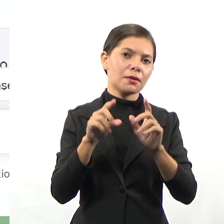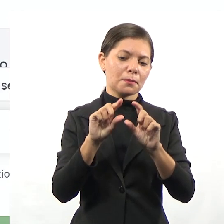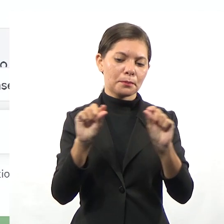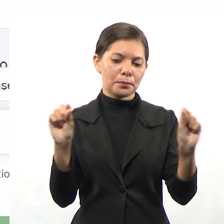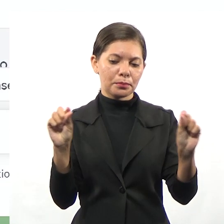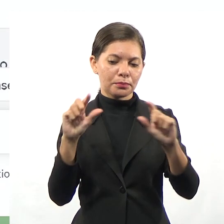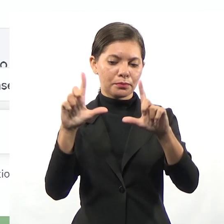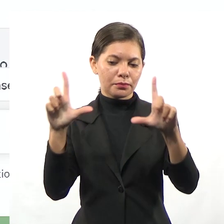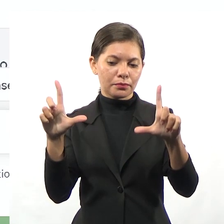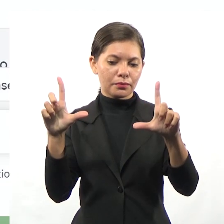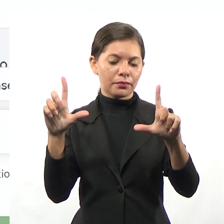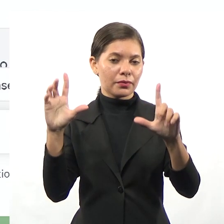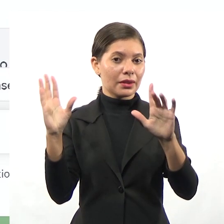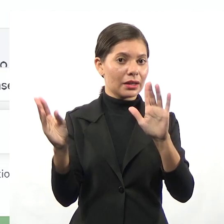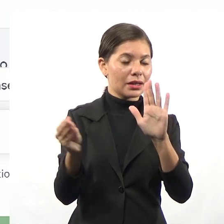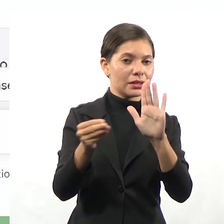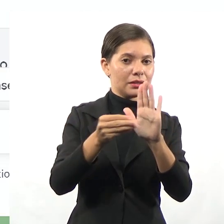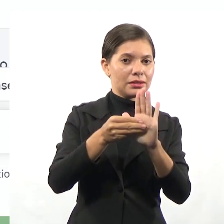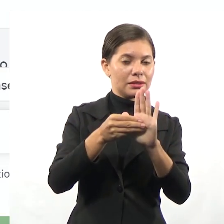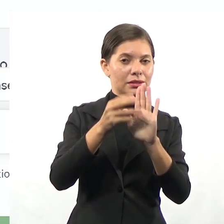texto anterior,